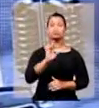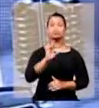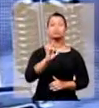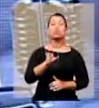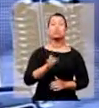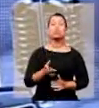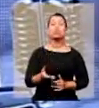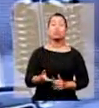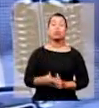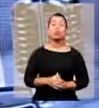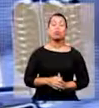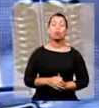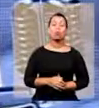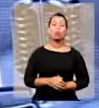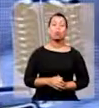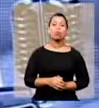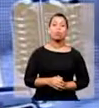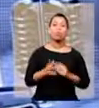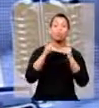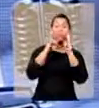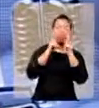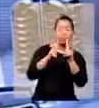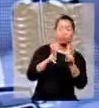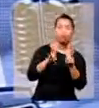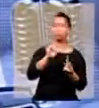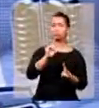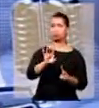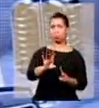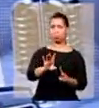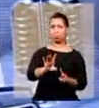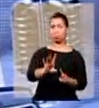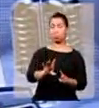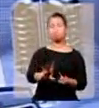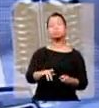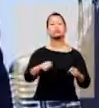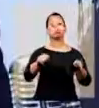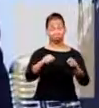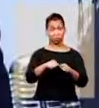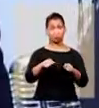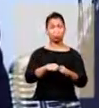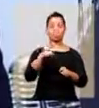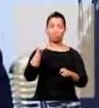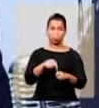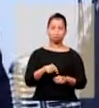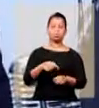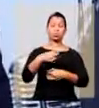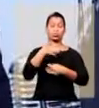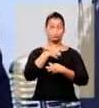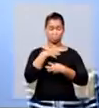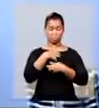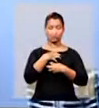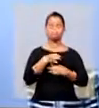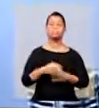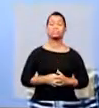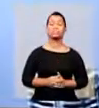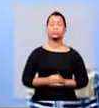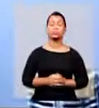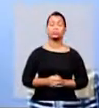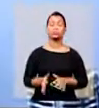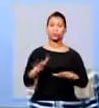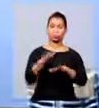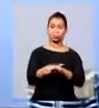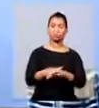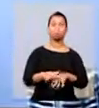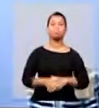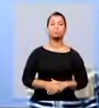Que seja o fazer, o sentir, né? Inclusão. E dia 3, né? É o Dia Internacional. Verdade,